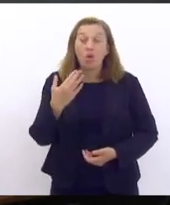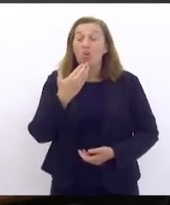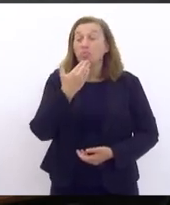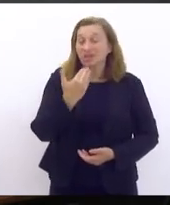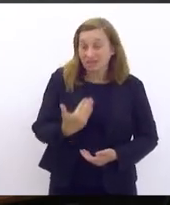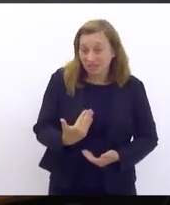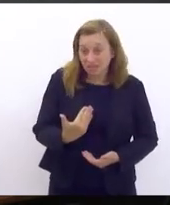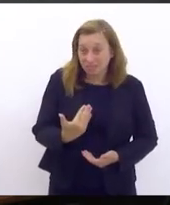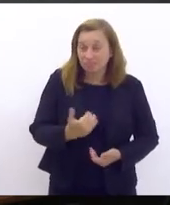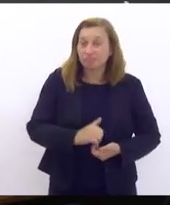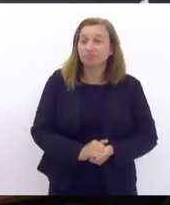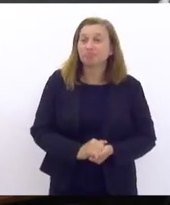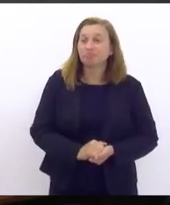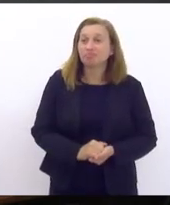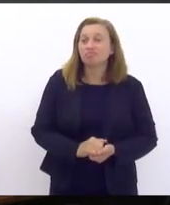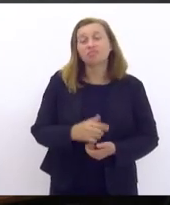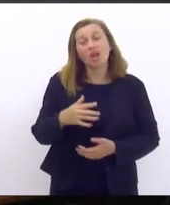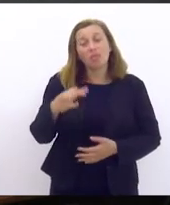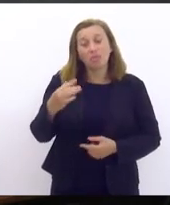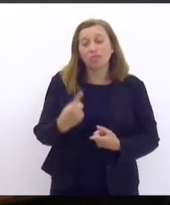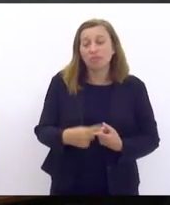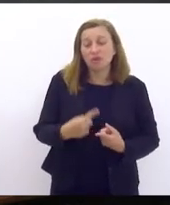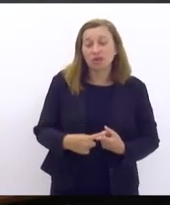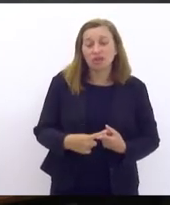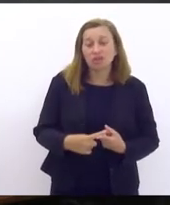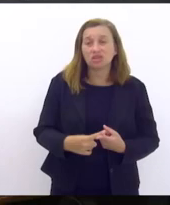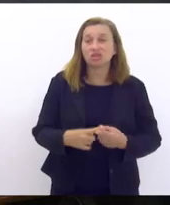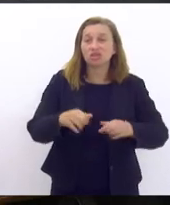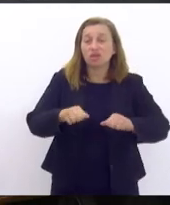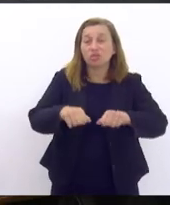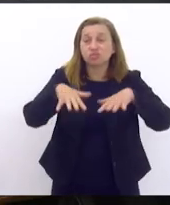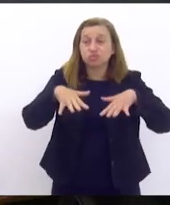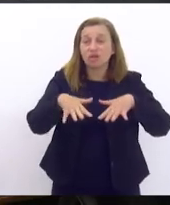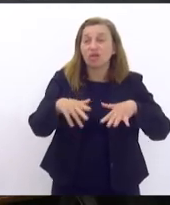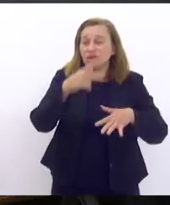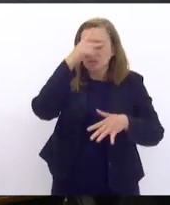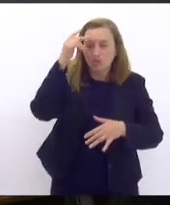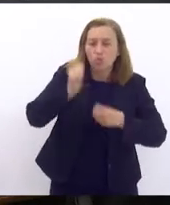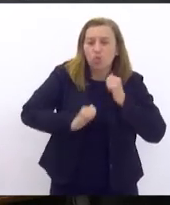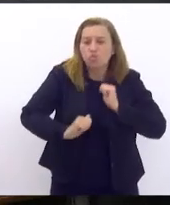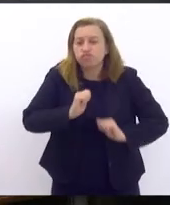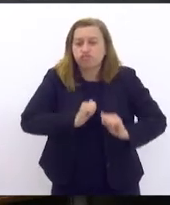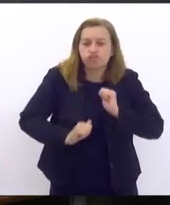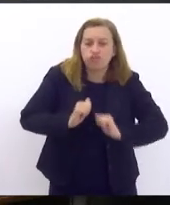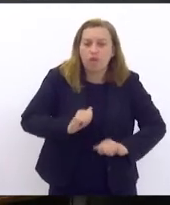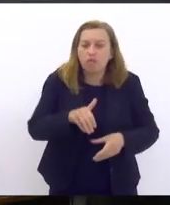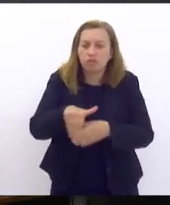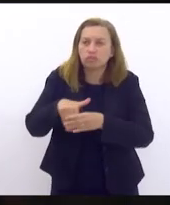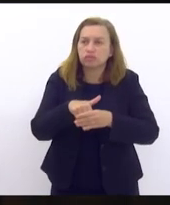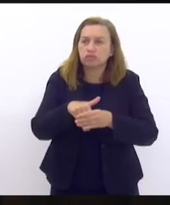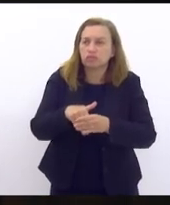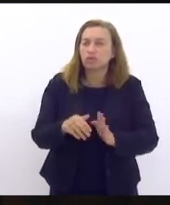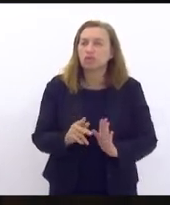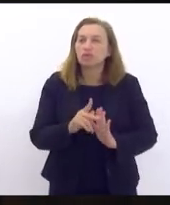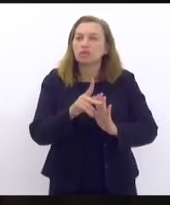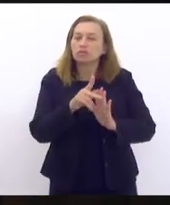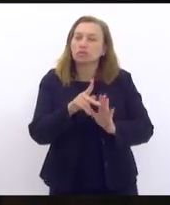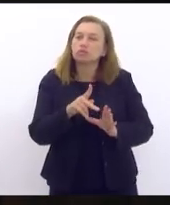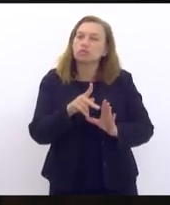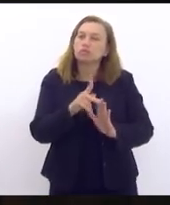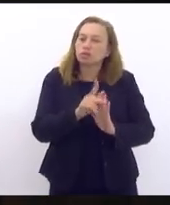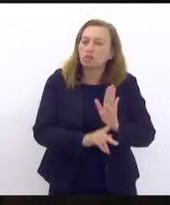pediria que fosse em breve, porque a gente está com as galerias aí, o pessoal está ansioso na votação do projeto da Feira de São